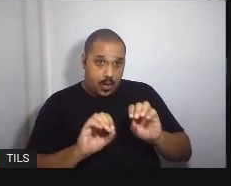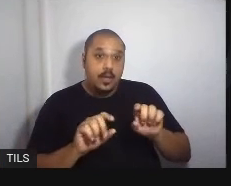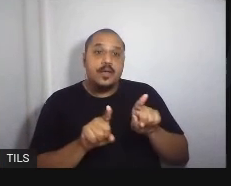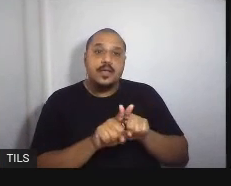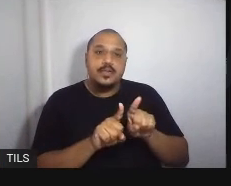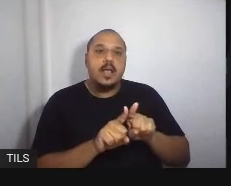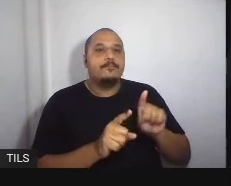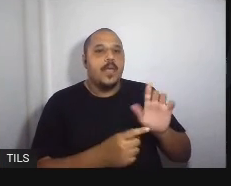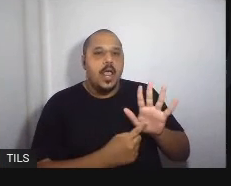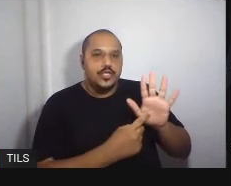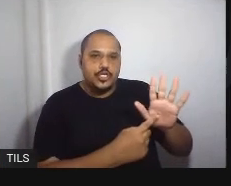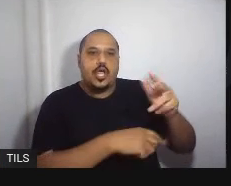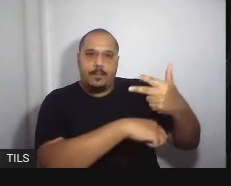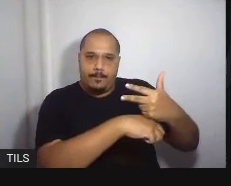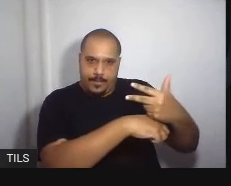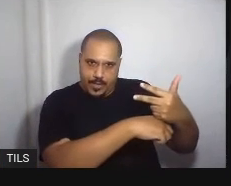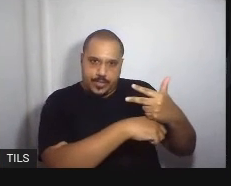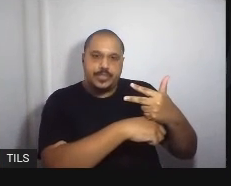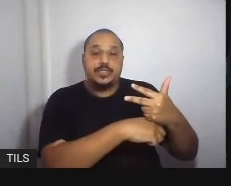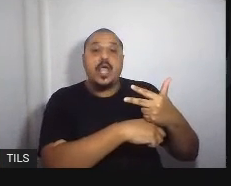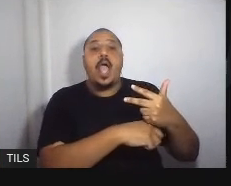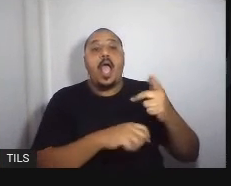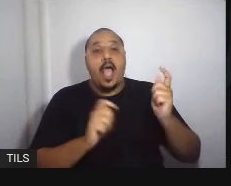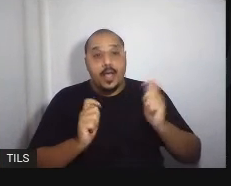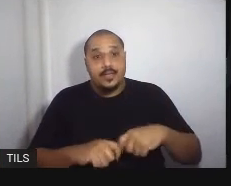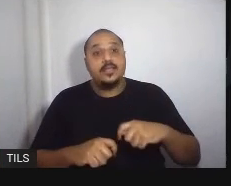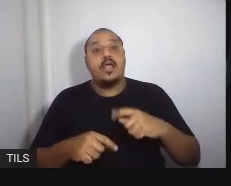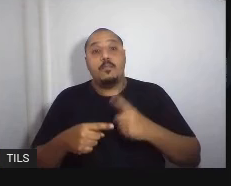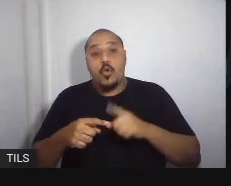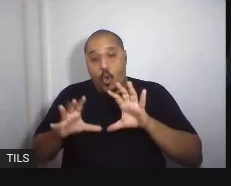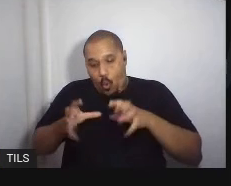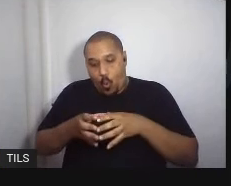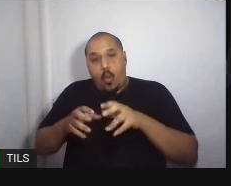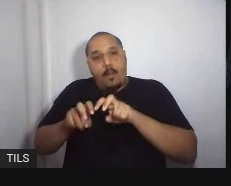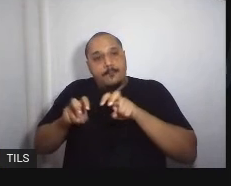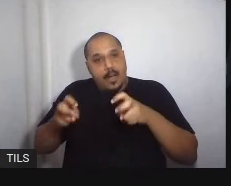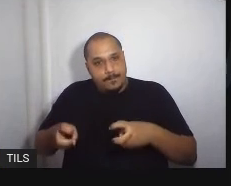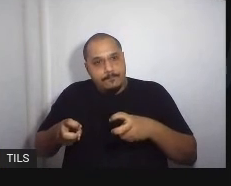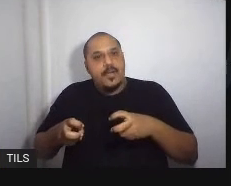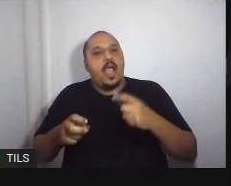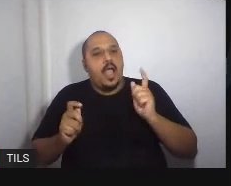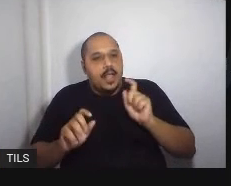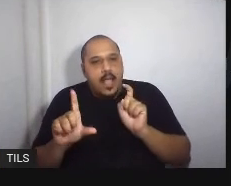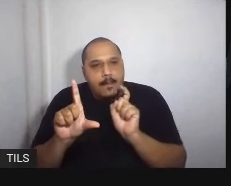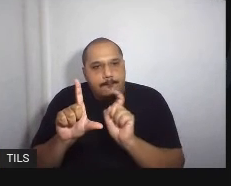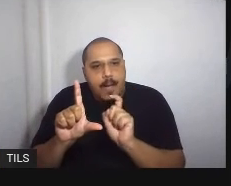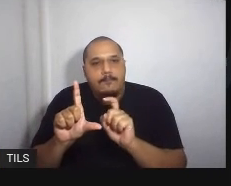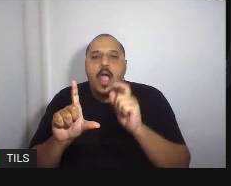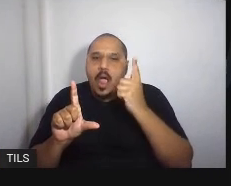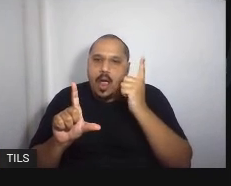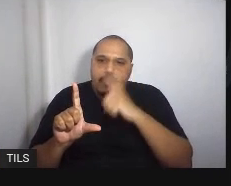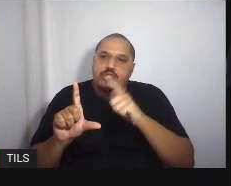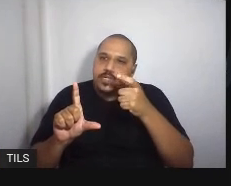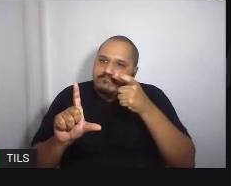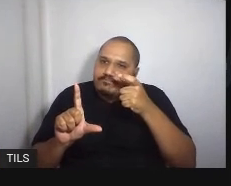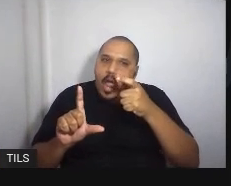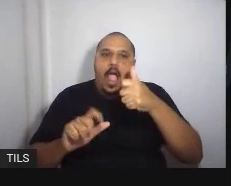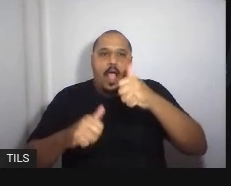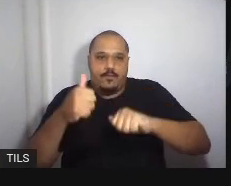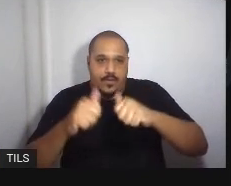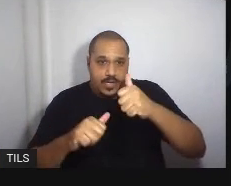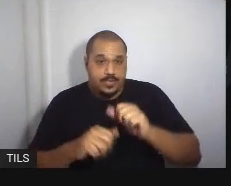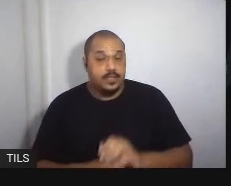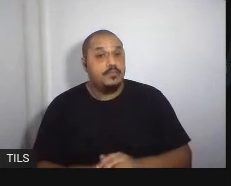planos de aula quanto das apresentações para fazerem a avaliação. E é interessante, e no edital a gente pede que pelo menos 10 dias